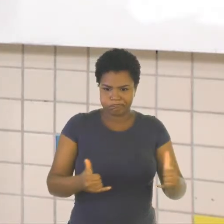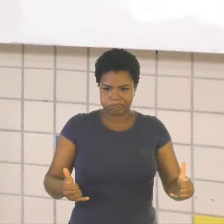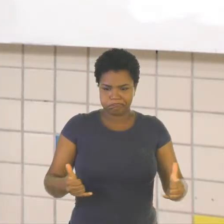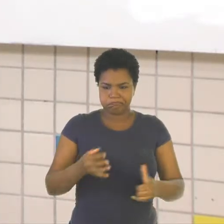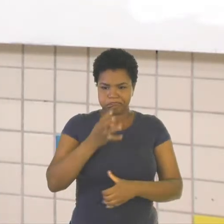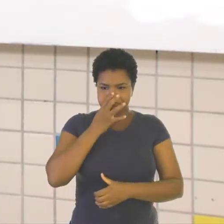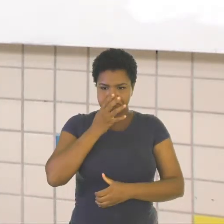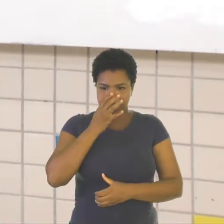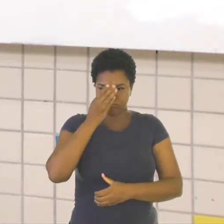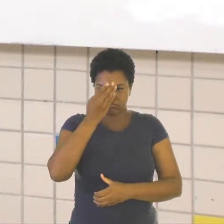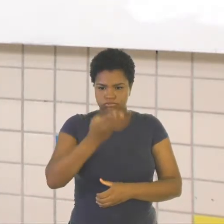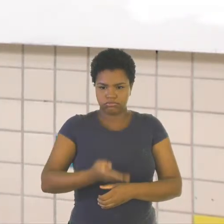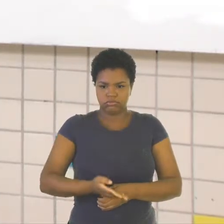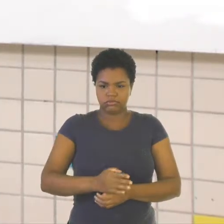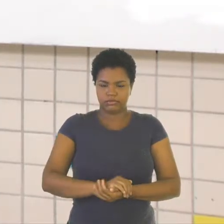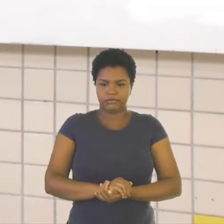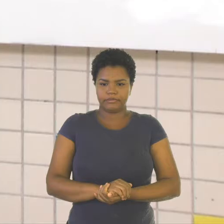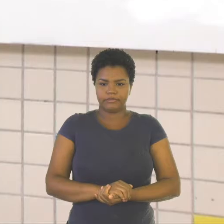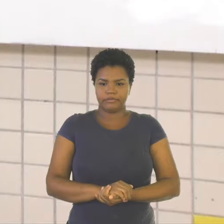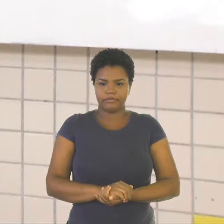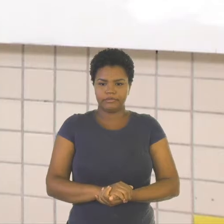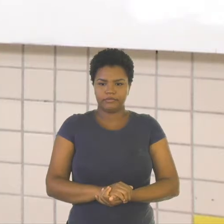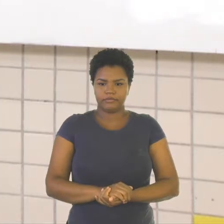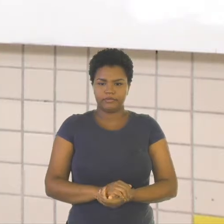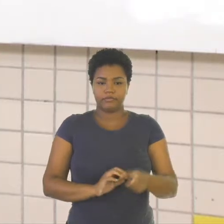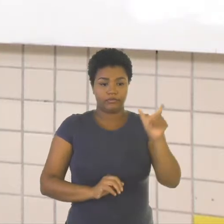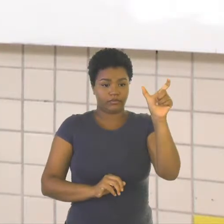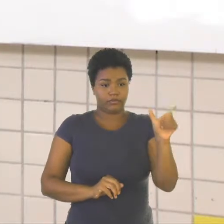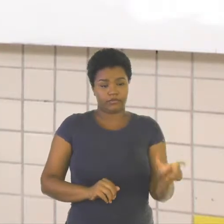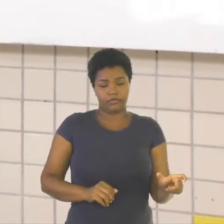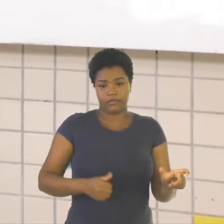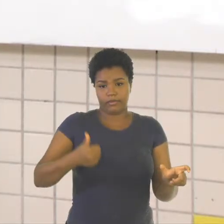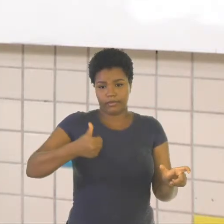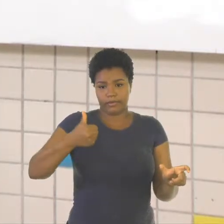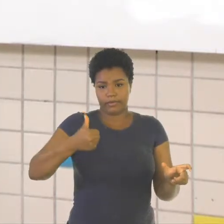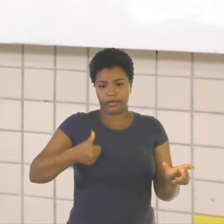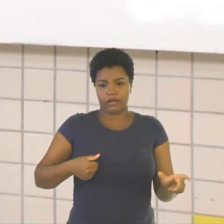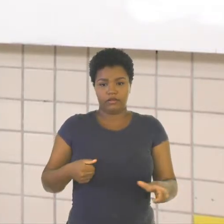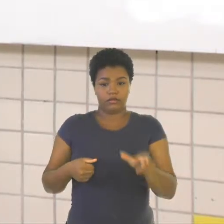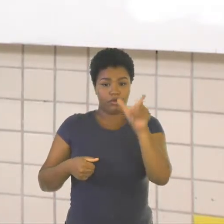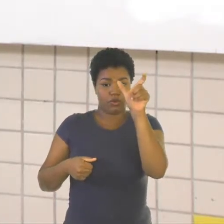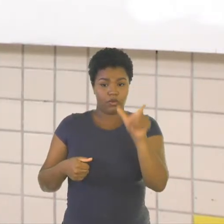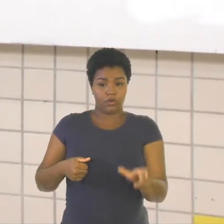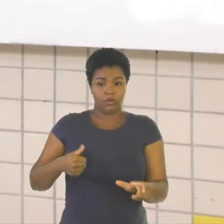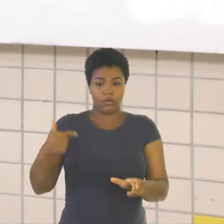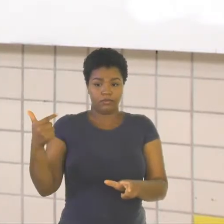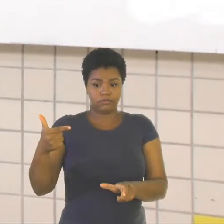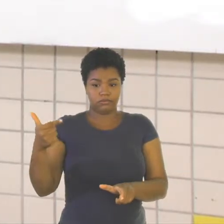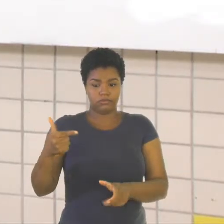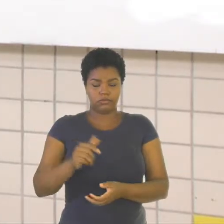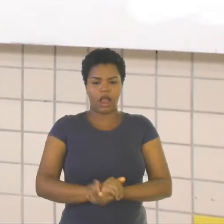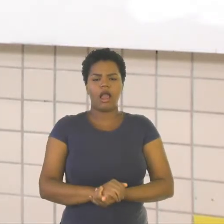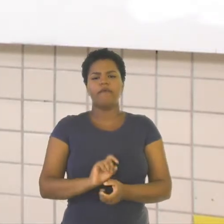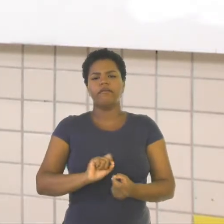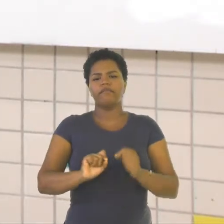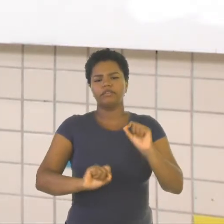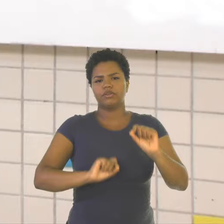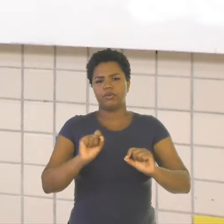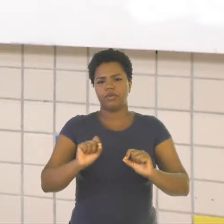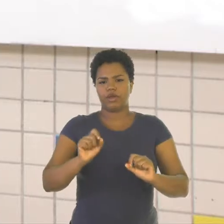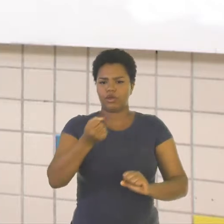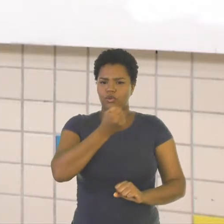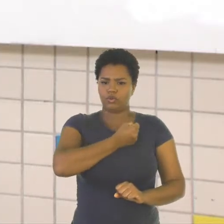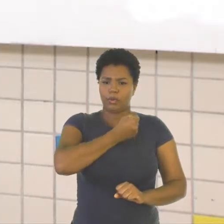certo? Primeira coluna e a segunda coluna. O que eu vou fazer? Eu vou